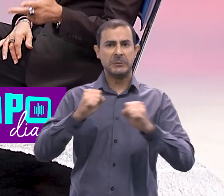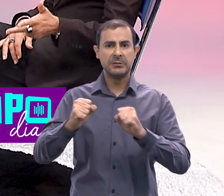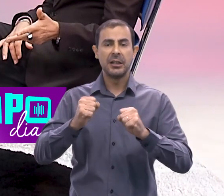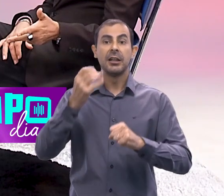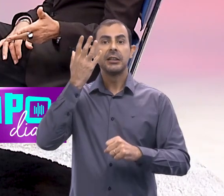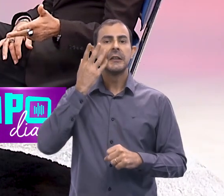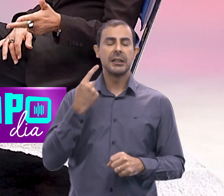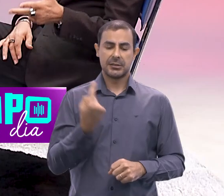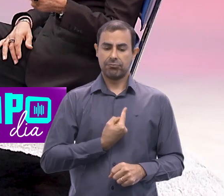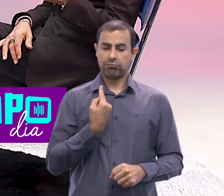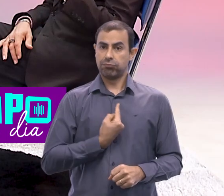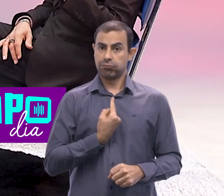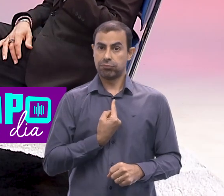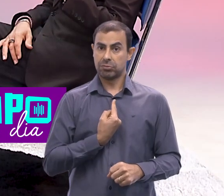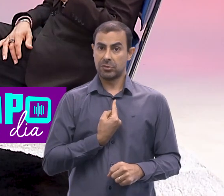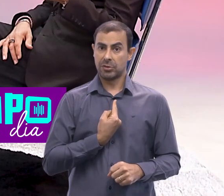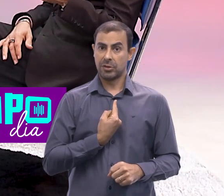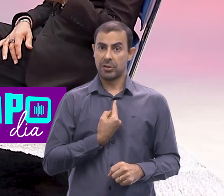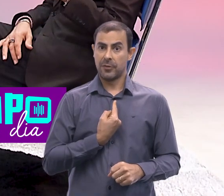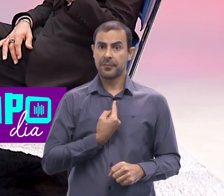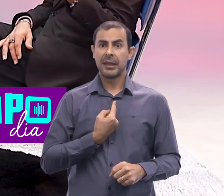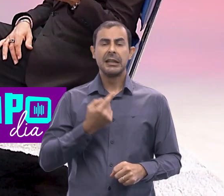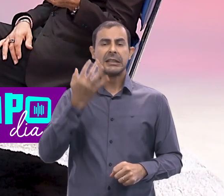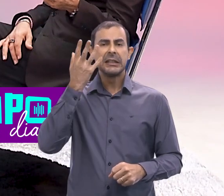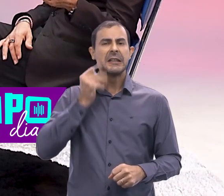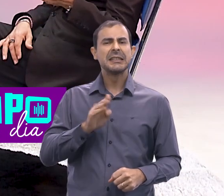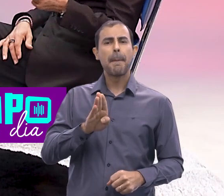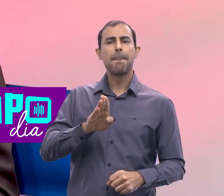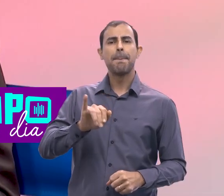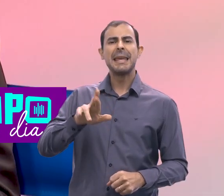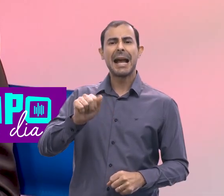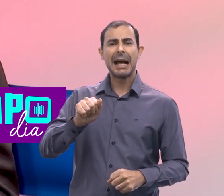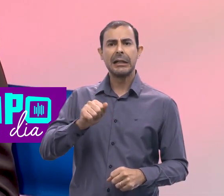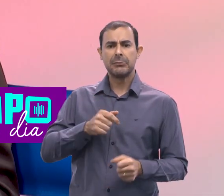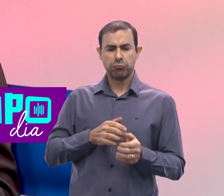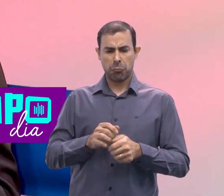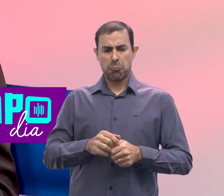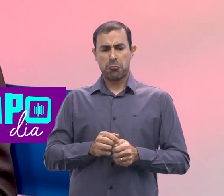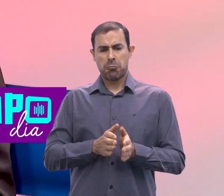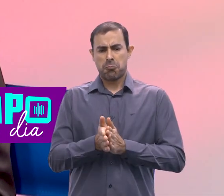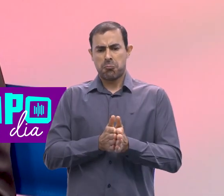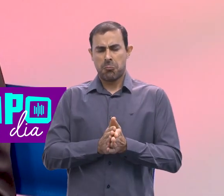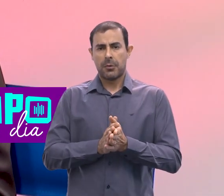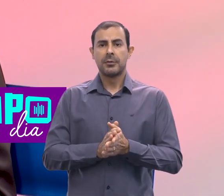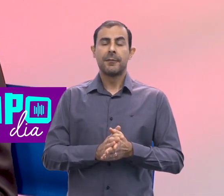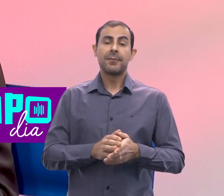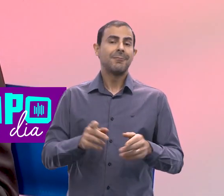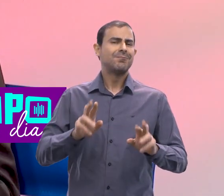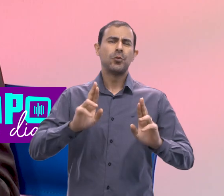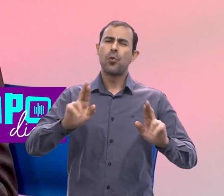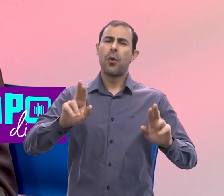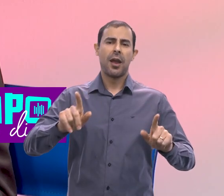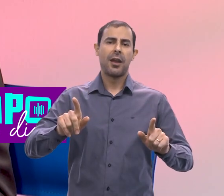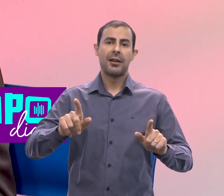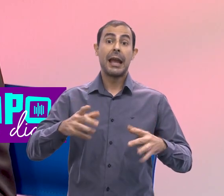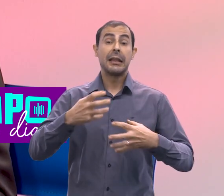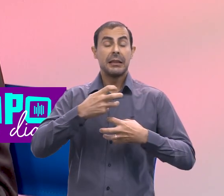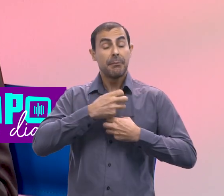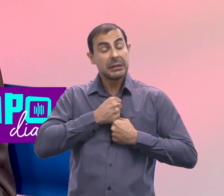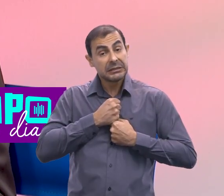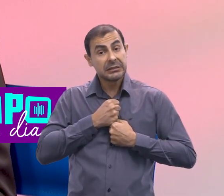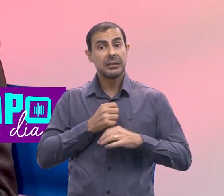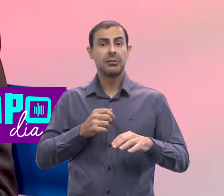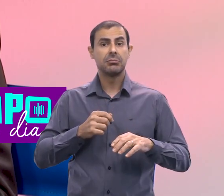criança isolada, criança que é birra, não é nada disso, às vezes é uma depressão ou um